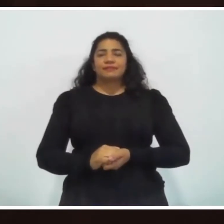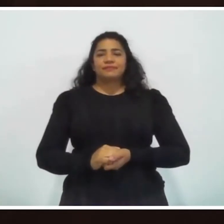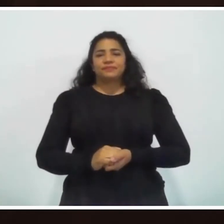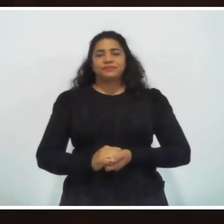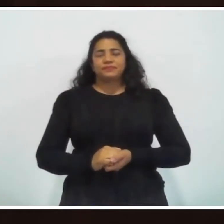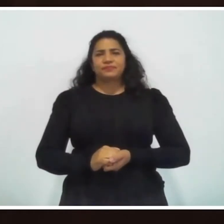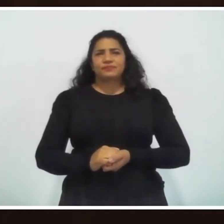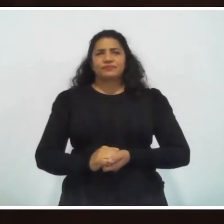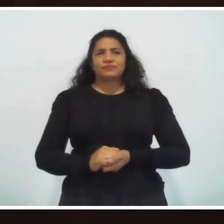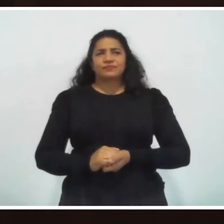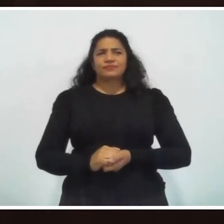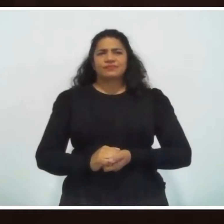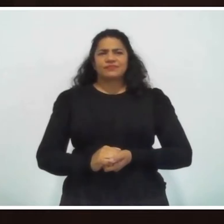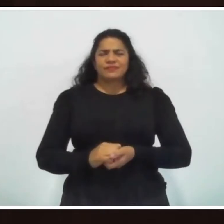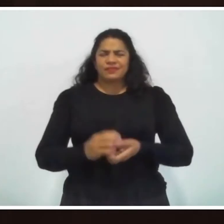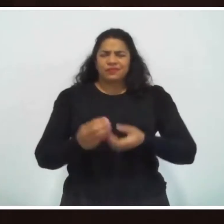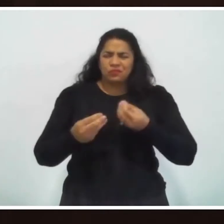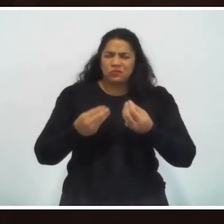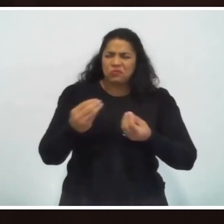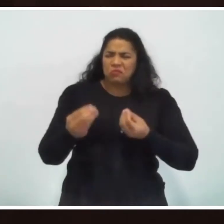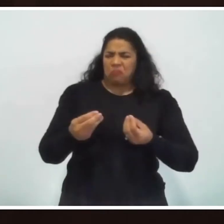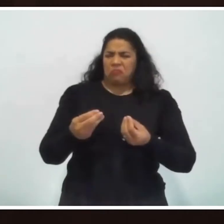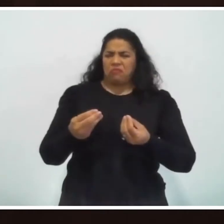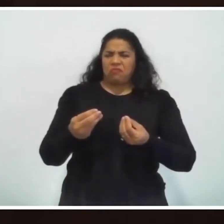Como podeis crer?